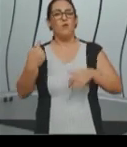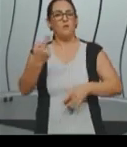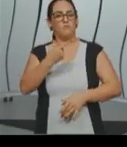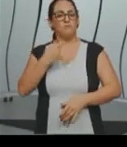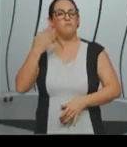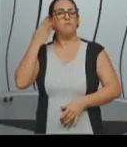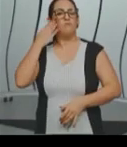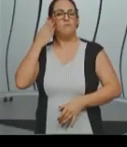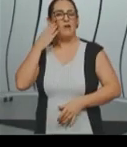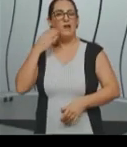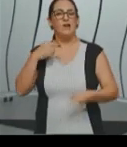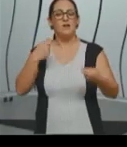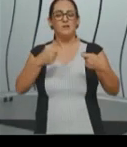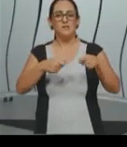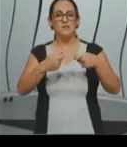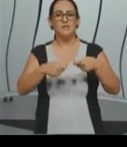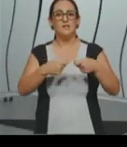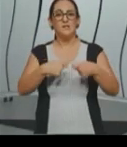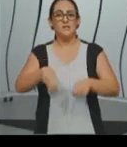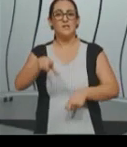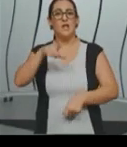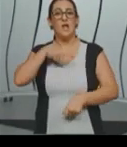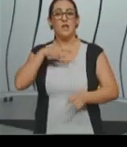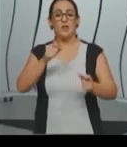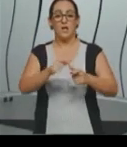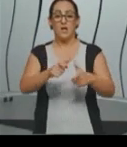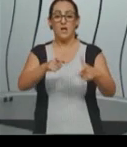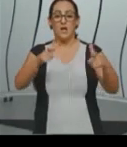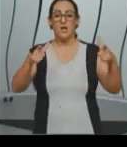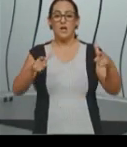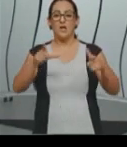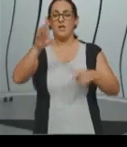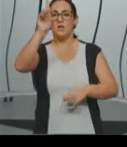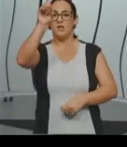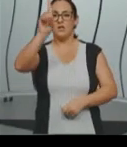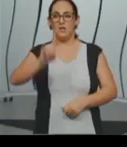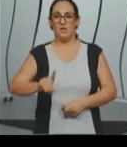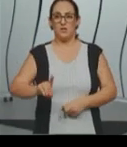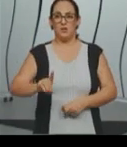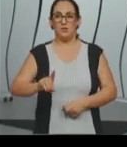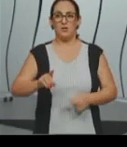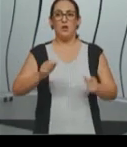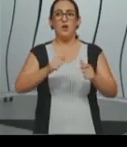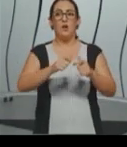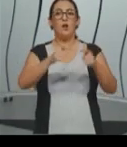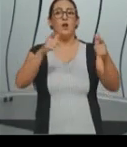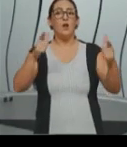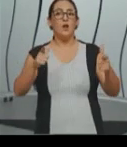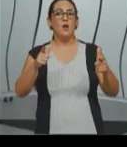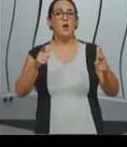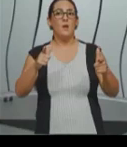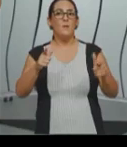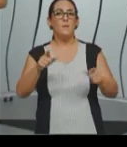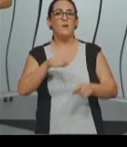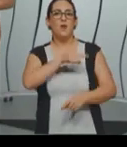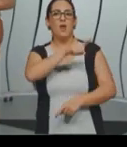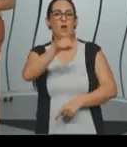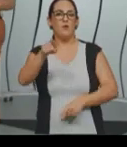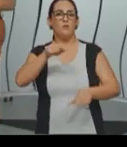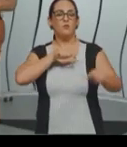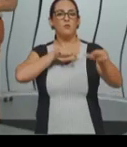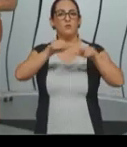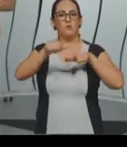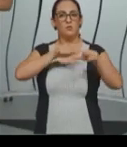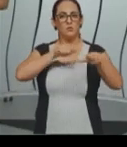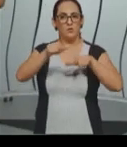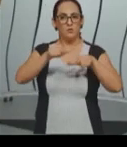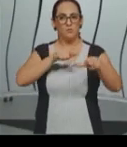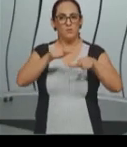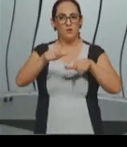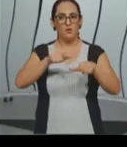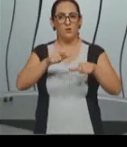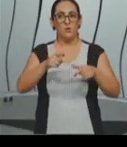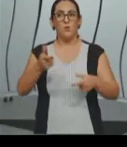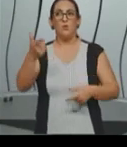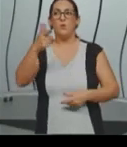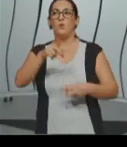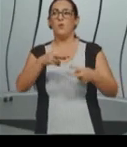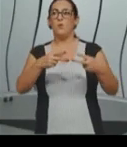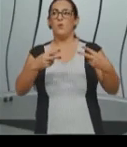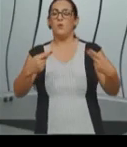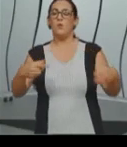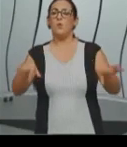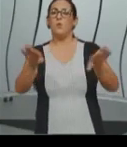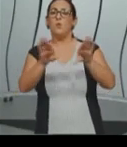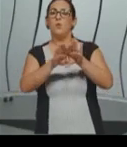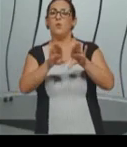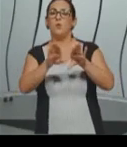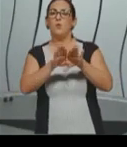uma necessidade de ampliar esses direitos, de ampliar o reconhecimento do trabalhador, né? Outra questão também que a gente